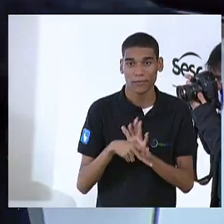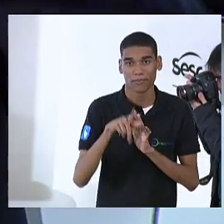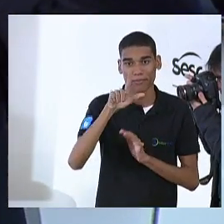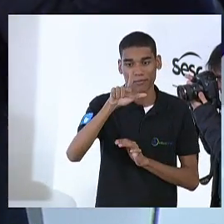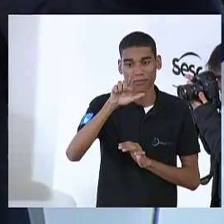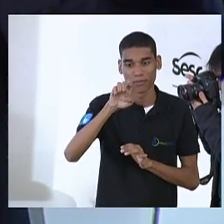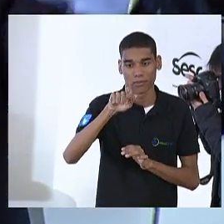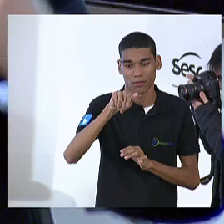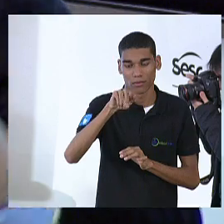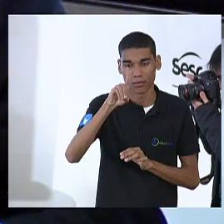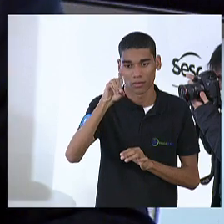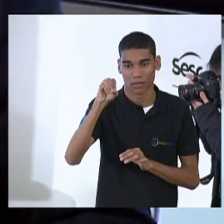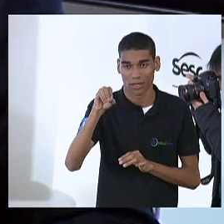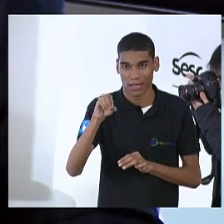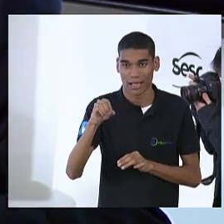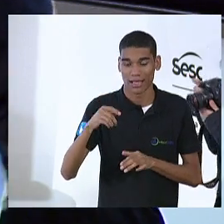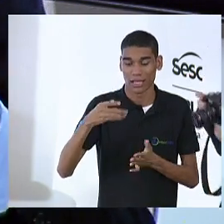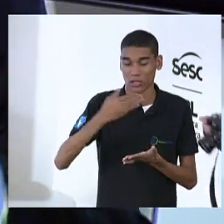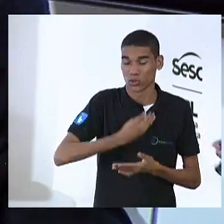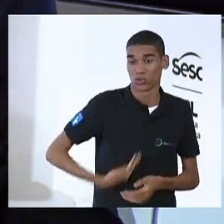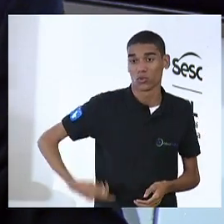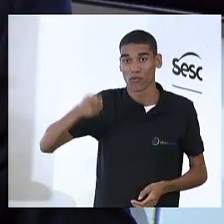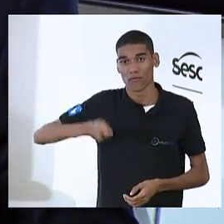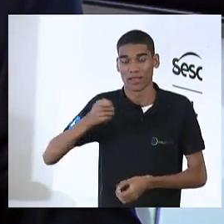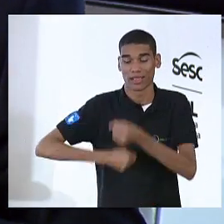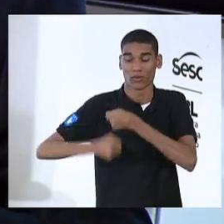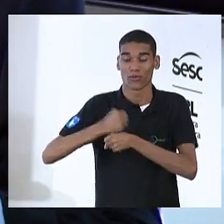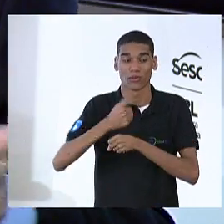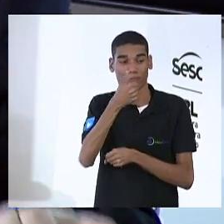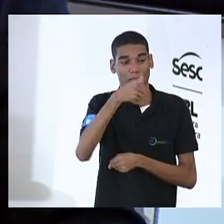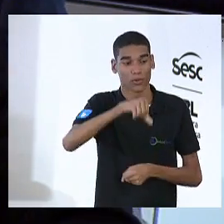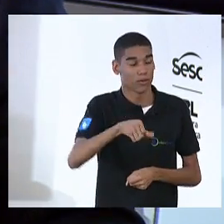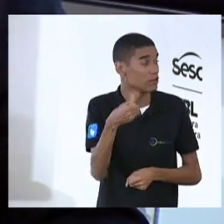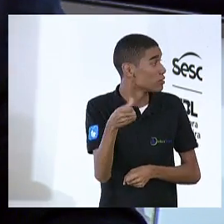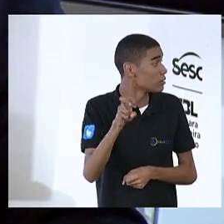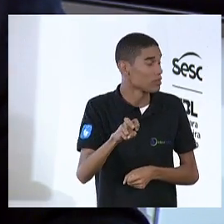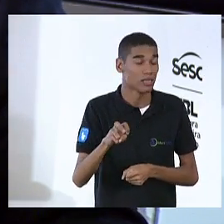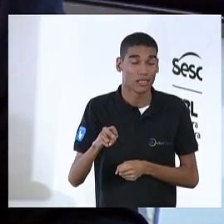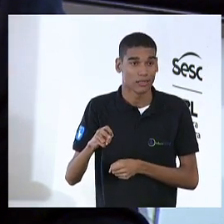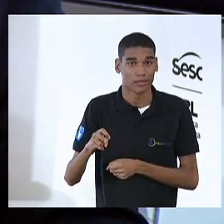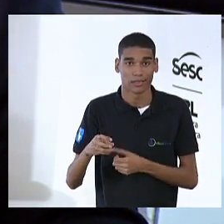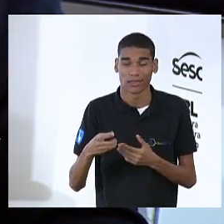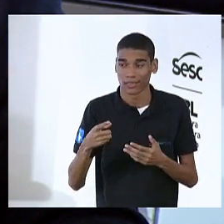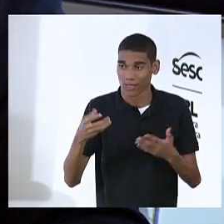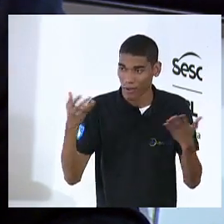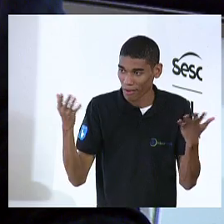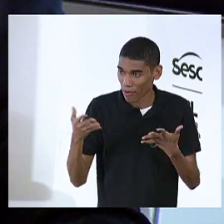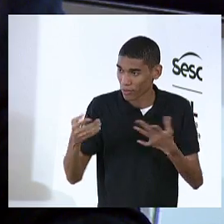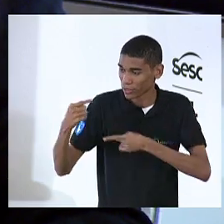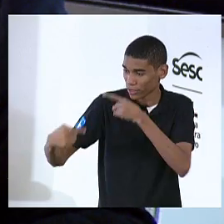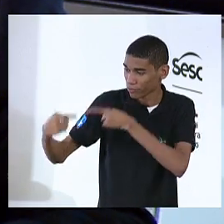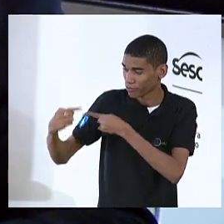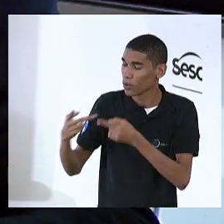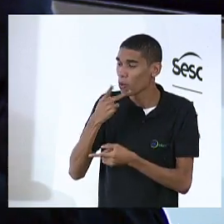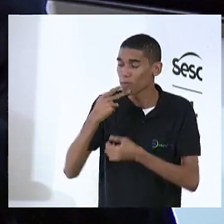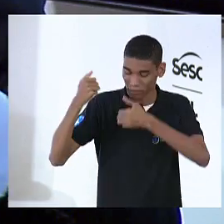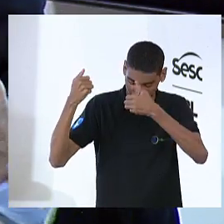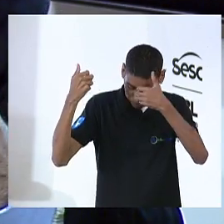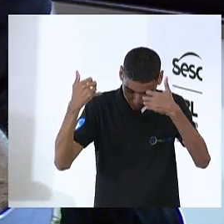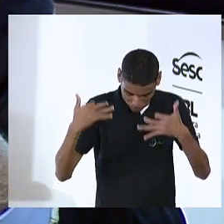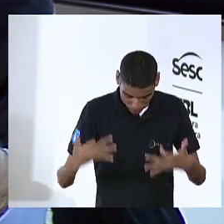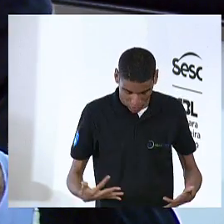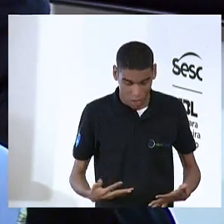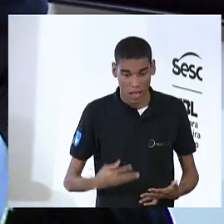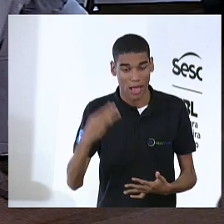ditadura lá de 1965. Então, não está tão longe assim. A discussão que estava fazendo aqui o Napolitano, dizendo: olha,